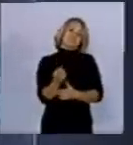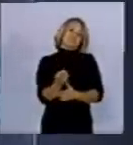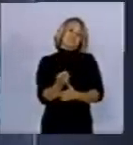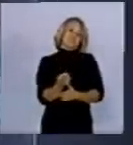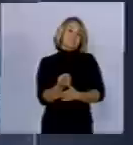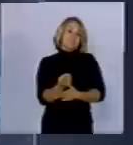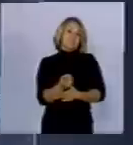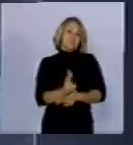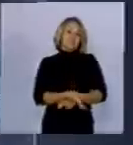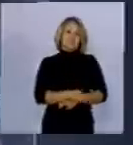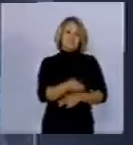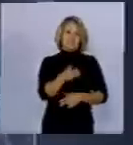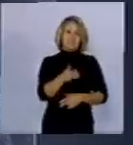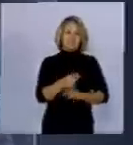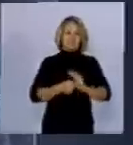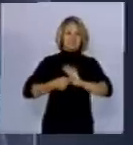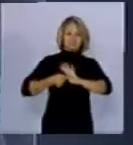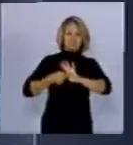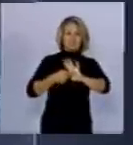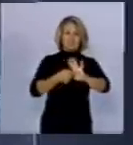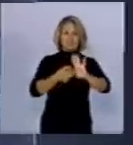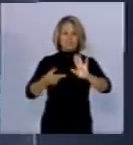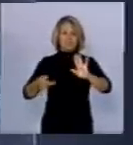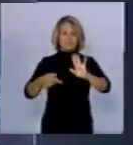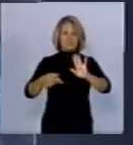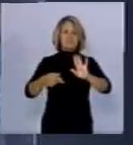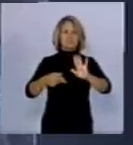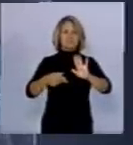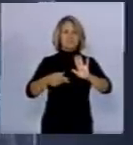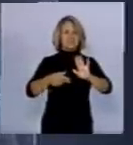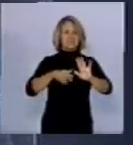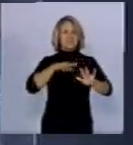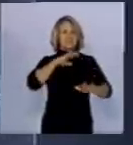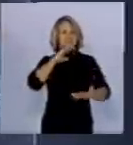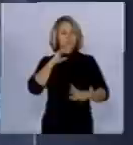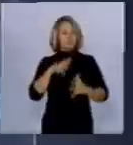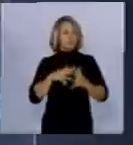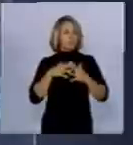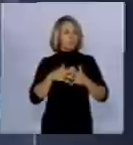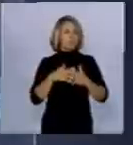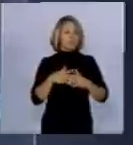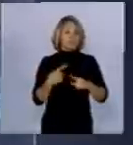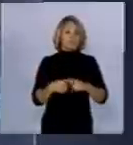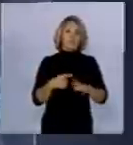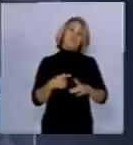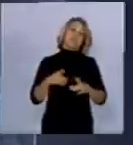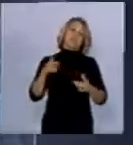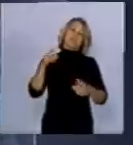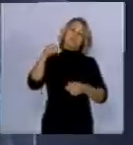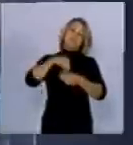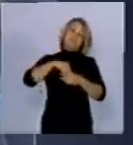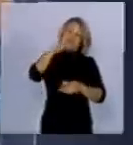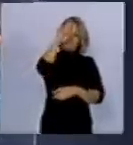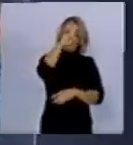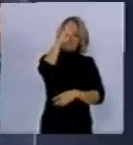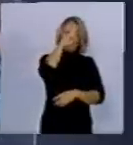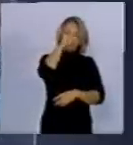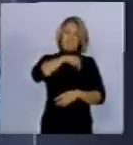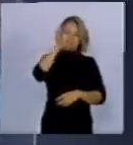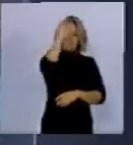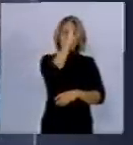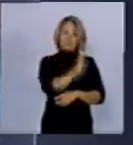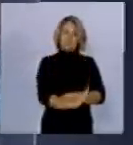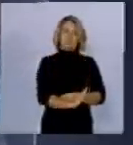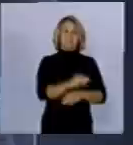eh eh consequências particularmente perversas por quê Porque historicamente tanto o